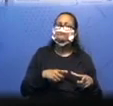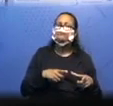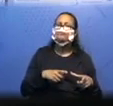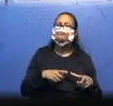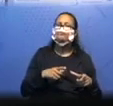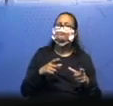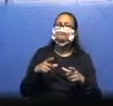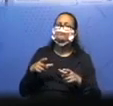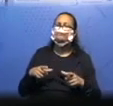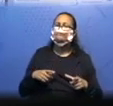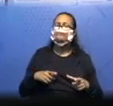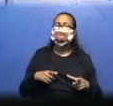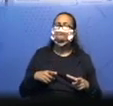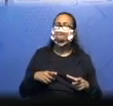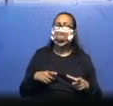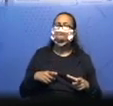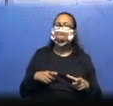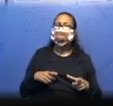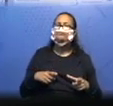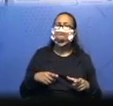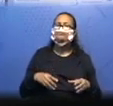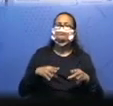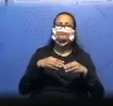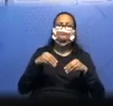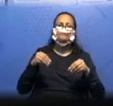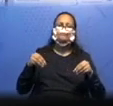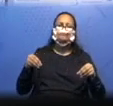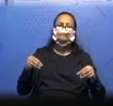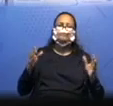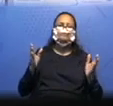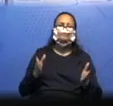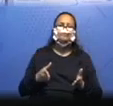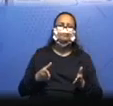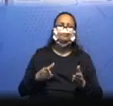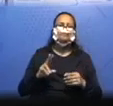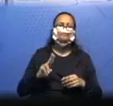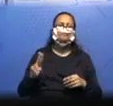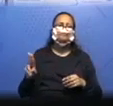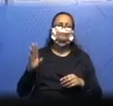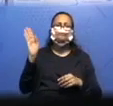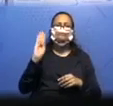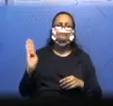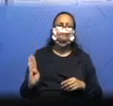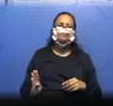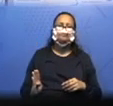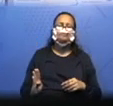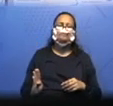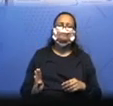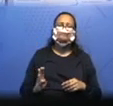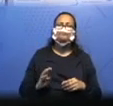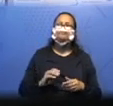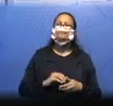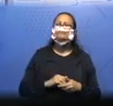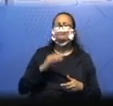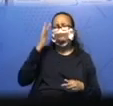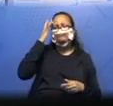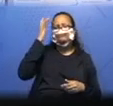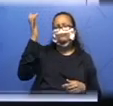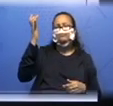chegou em algum lugar, eles chegaram a Pindorama, ou as terras que hoje chamamos de